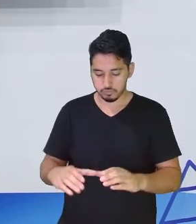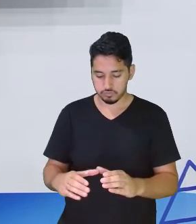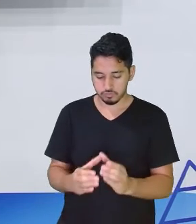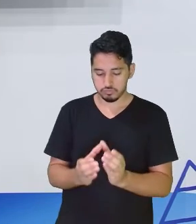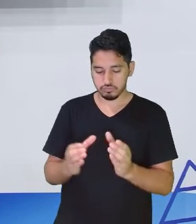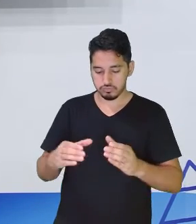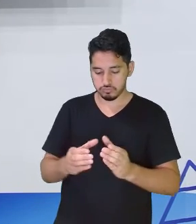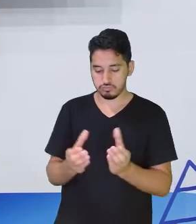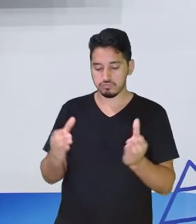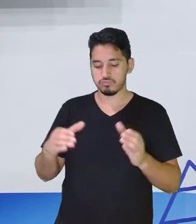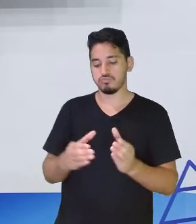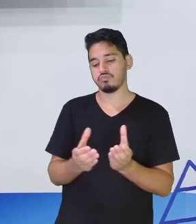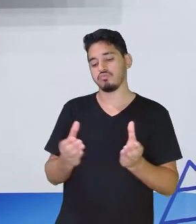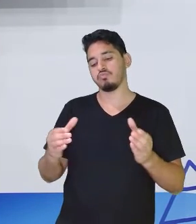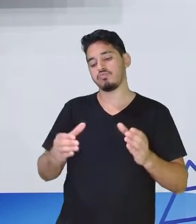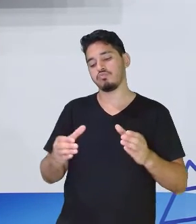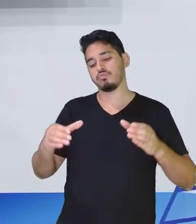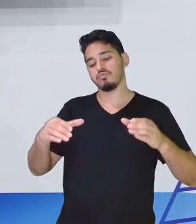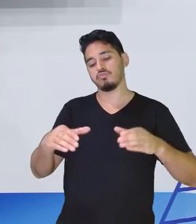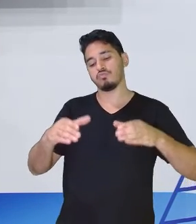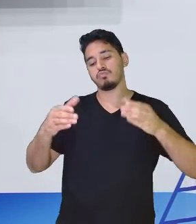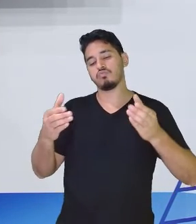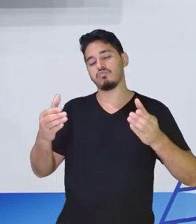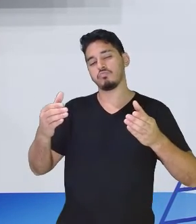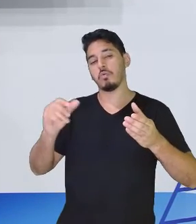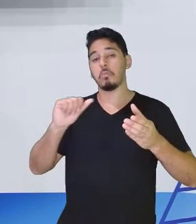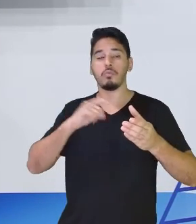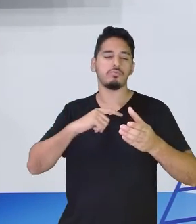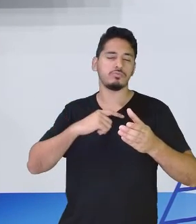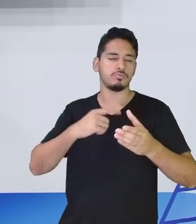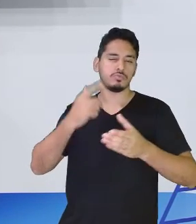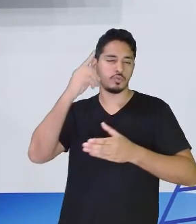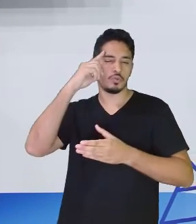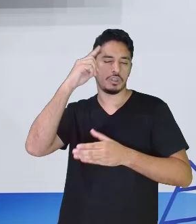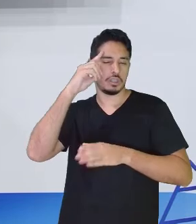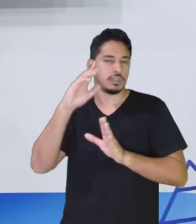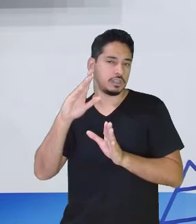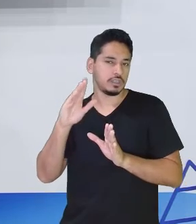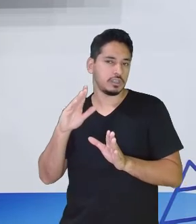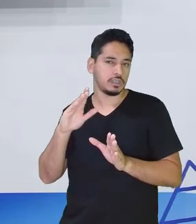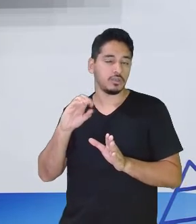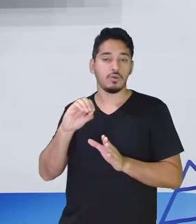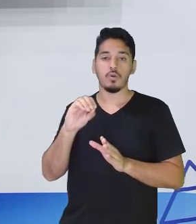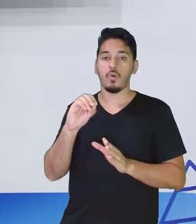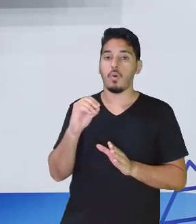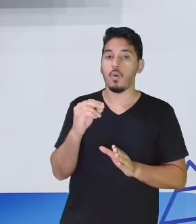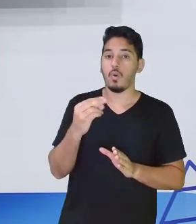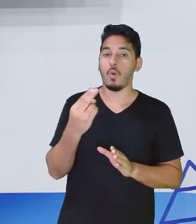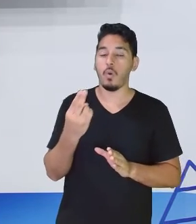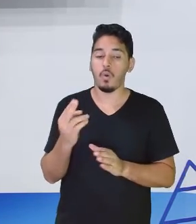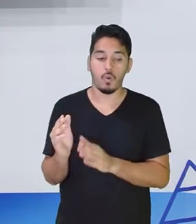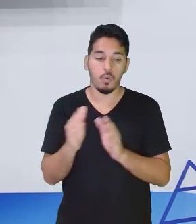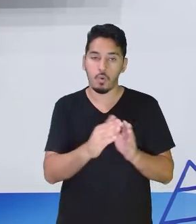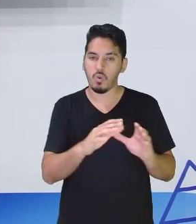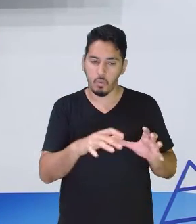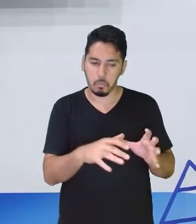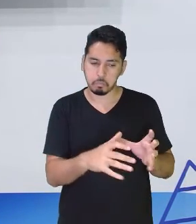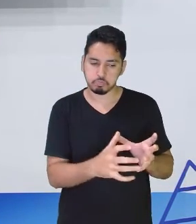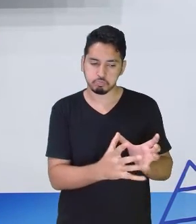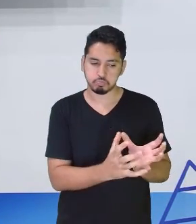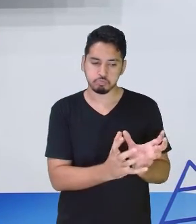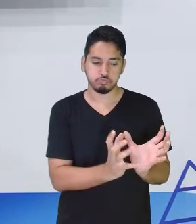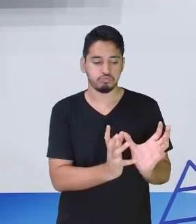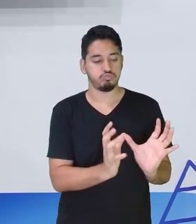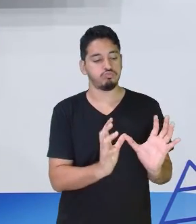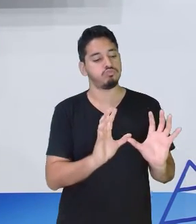objetos. Desde aqueles objetos que fazem parte do nosso dia a dia, né, como também a questão aí